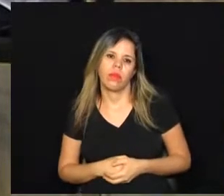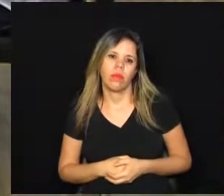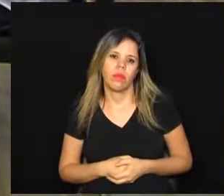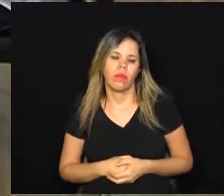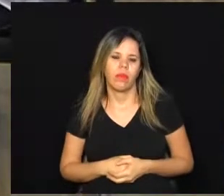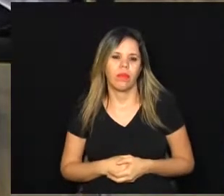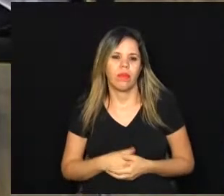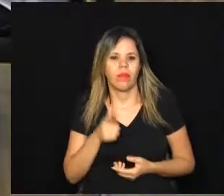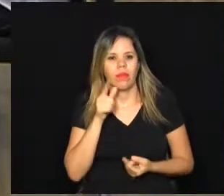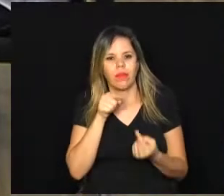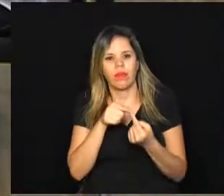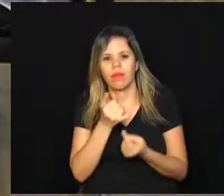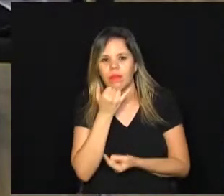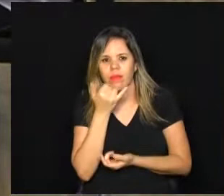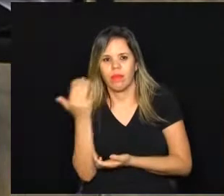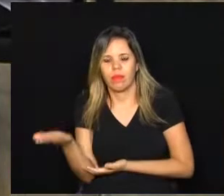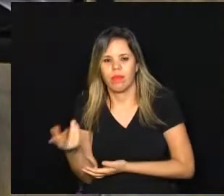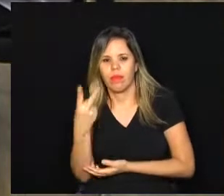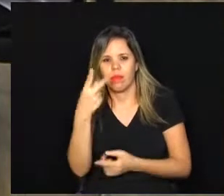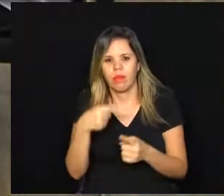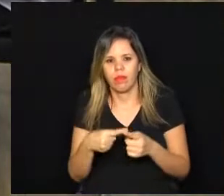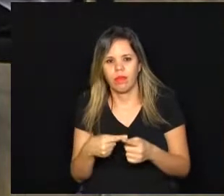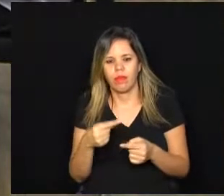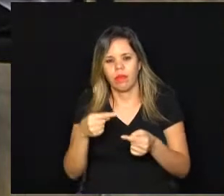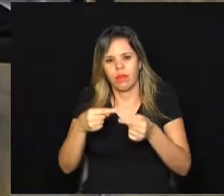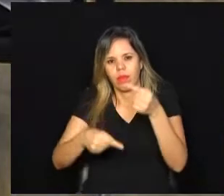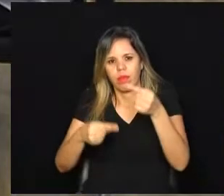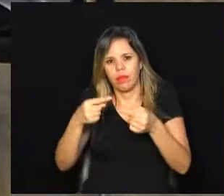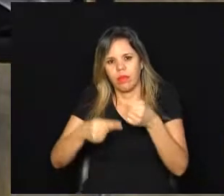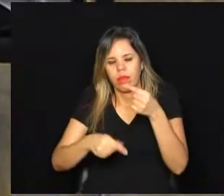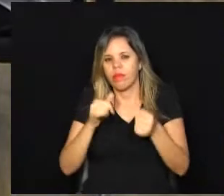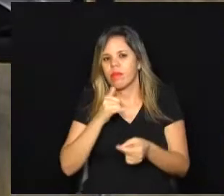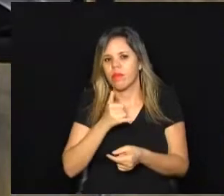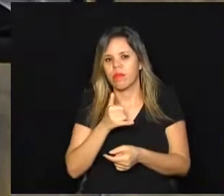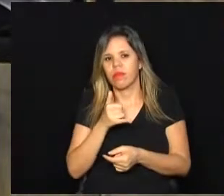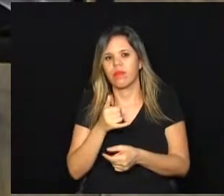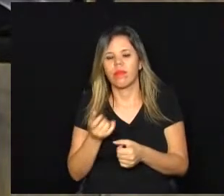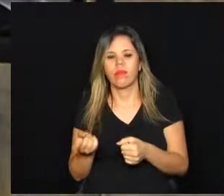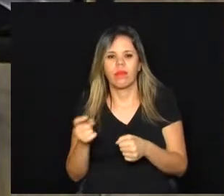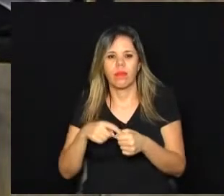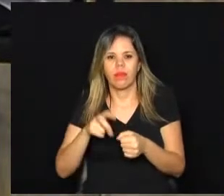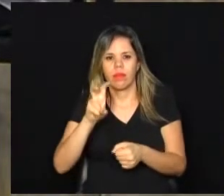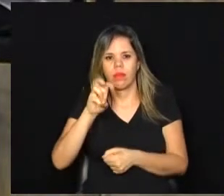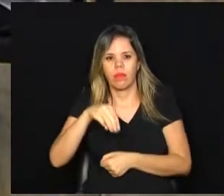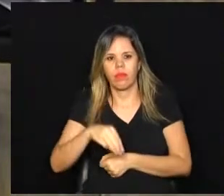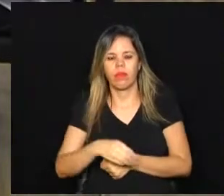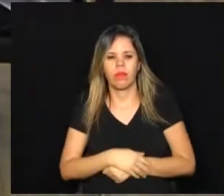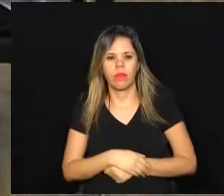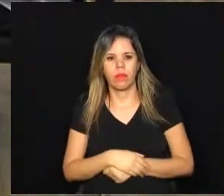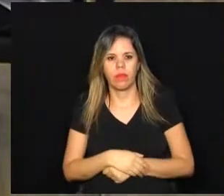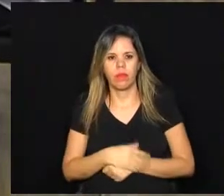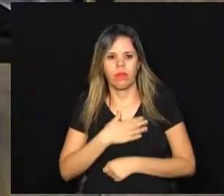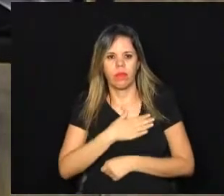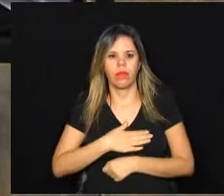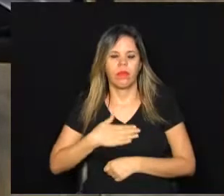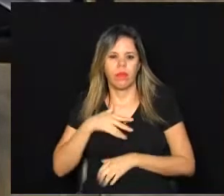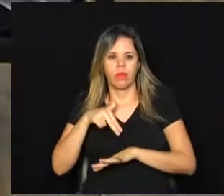Finalmente, né, Gabriel? Desculpa aí, 2 vezes caiu a força aqui, cada vez para religar é 5 minutos. Uma honra estar